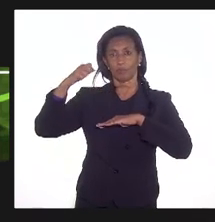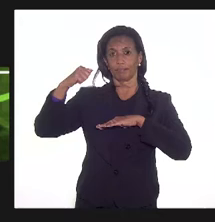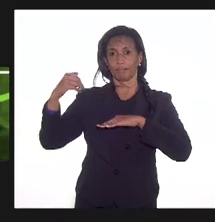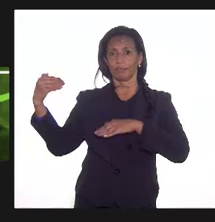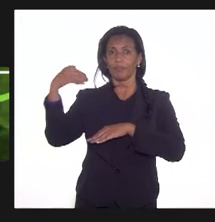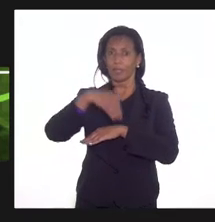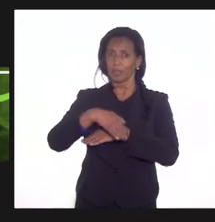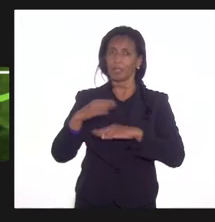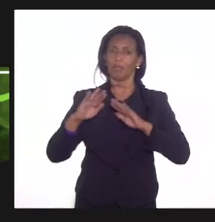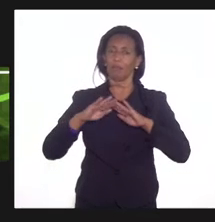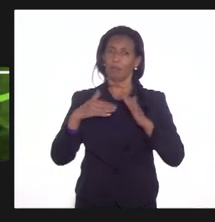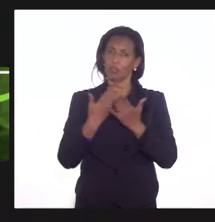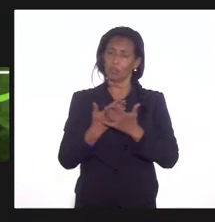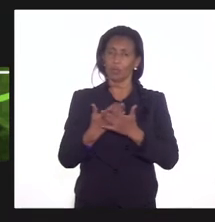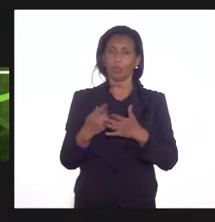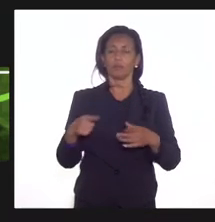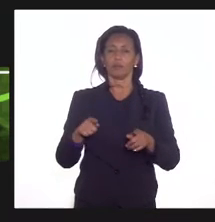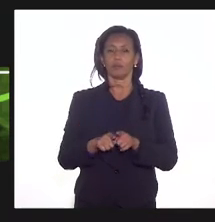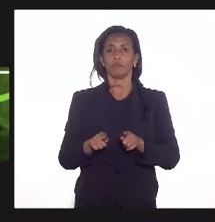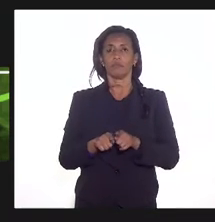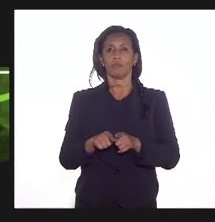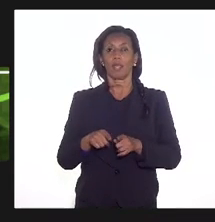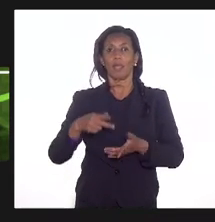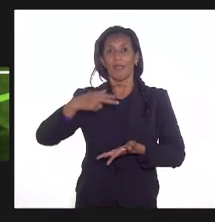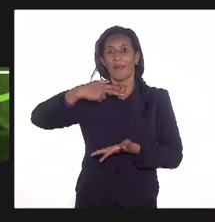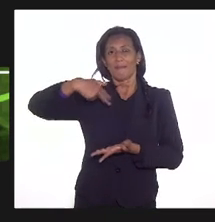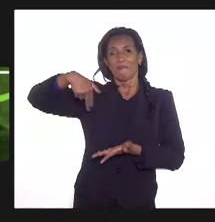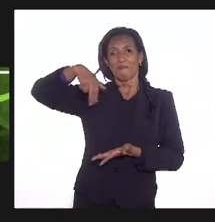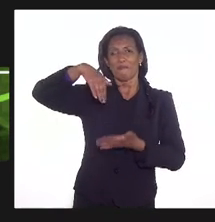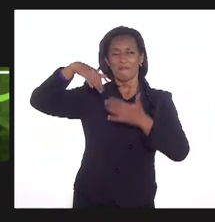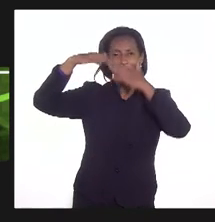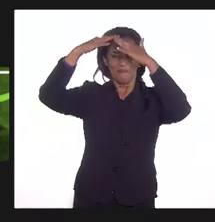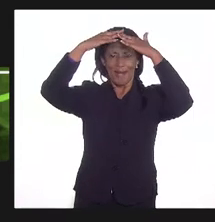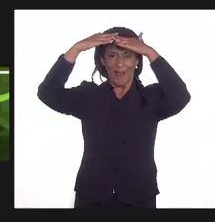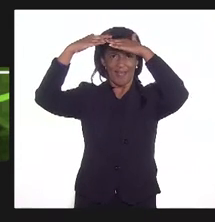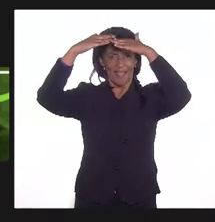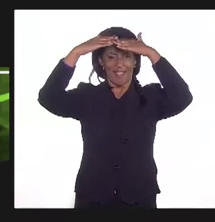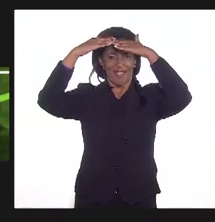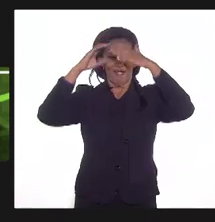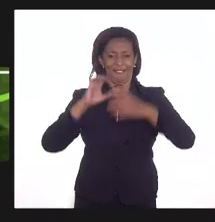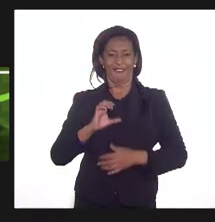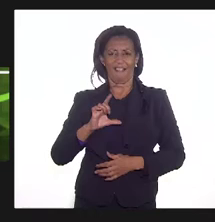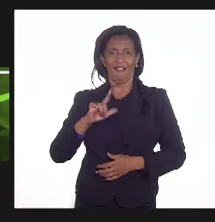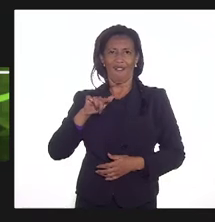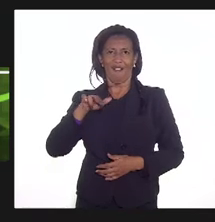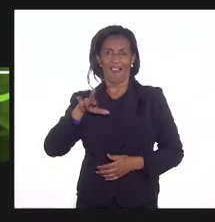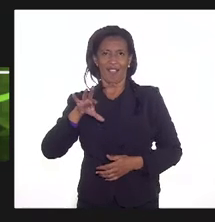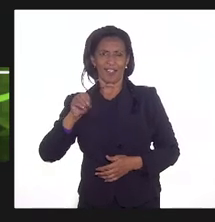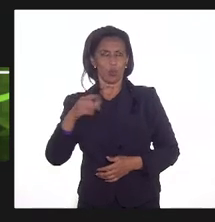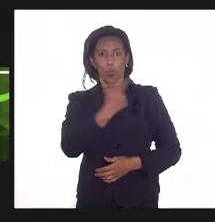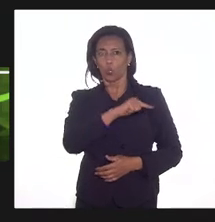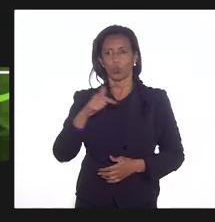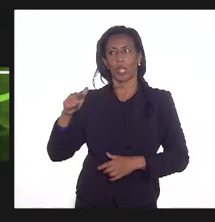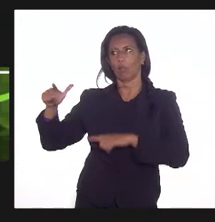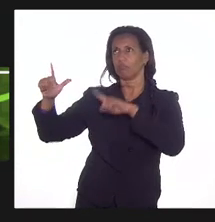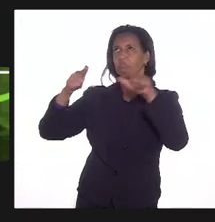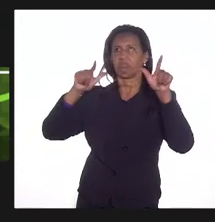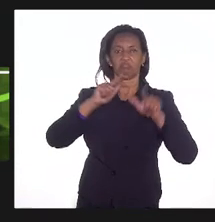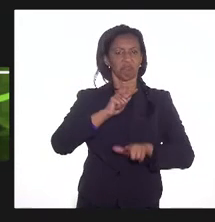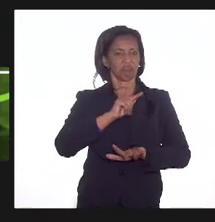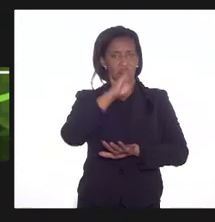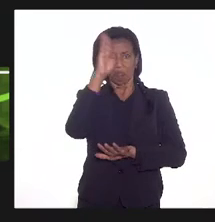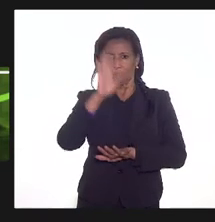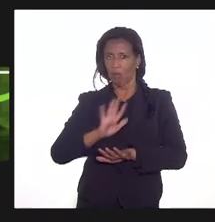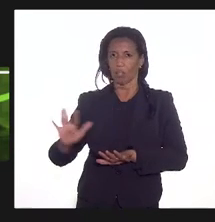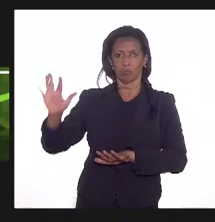dentro da escola uma pós-graduação em balé clássico que ela não existe em lugar nenhum do Brasil né então nós queremos ser